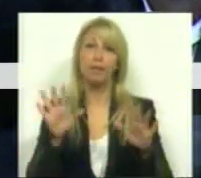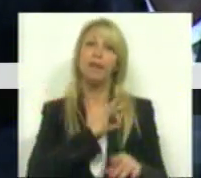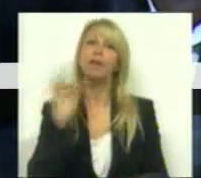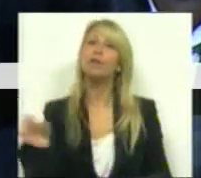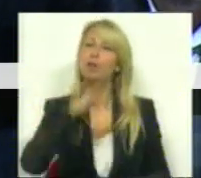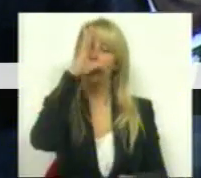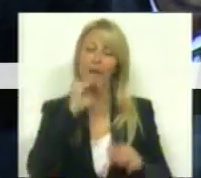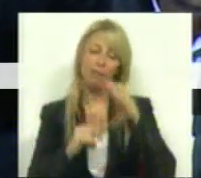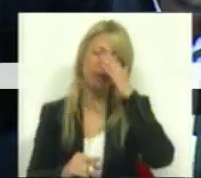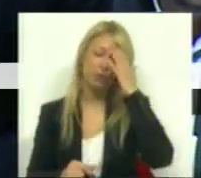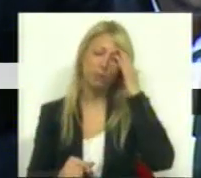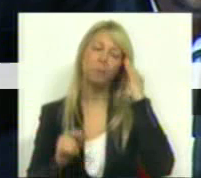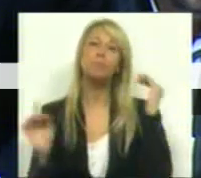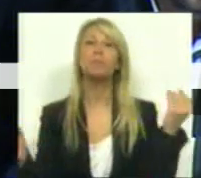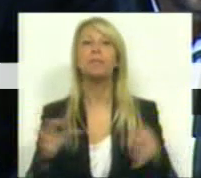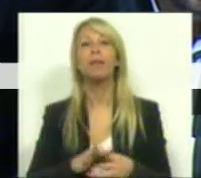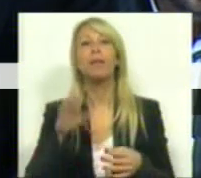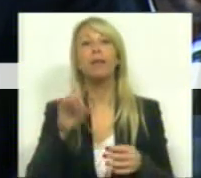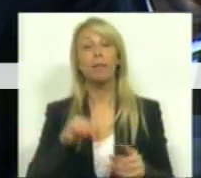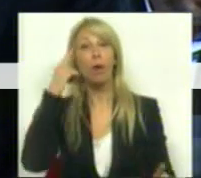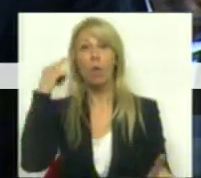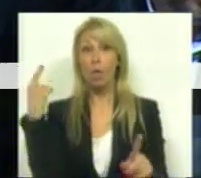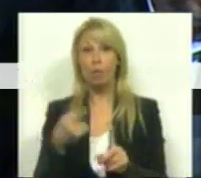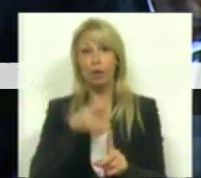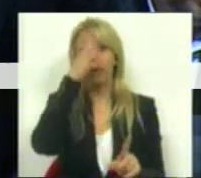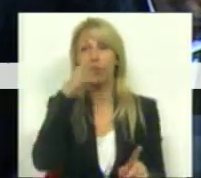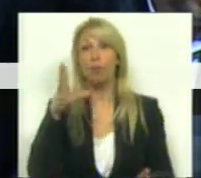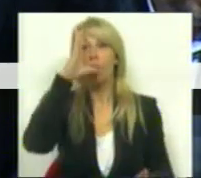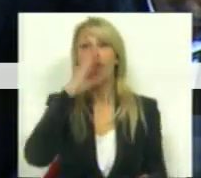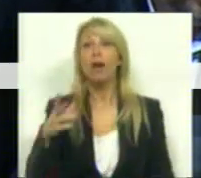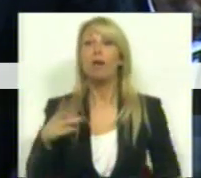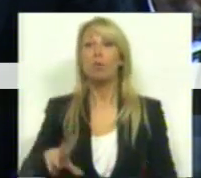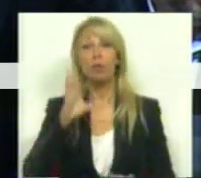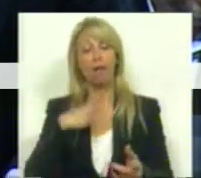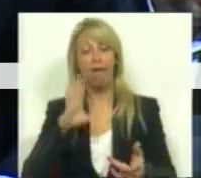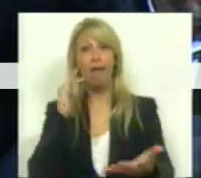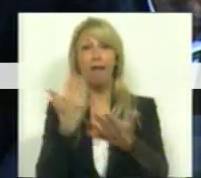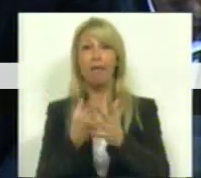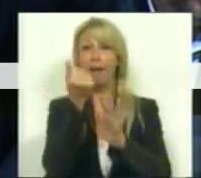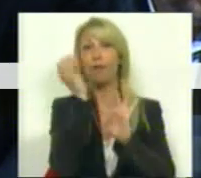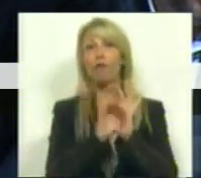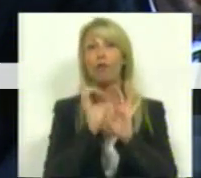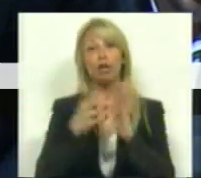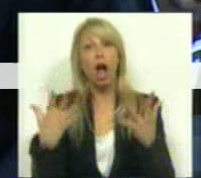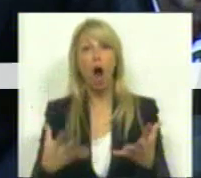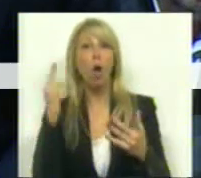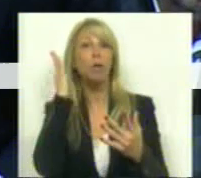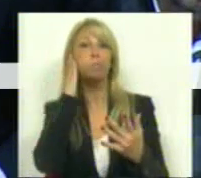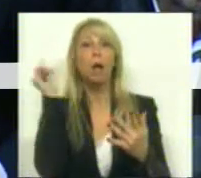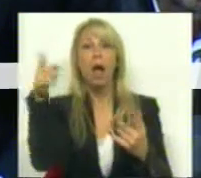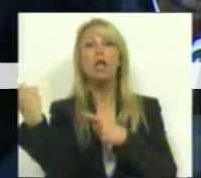Primeiro-Ministro, e isto relaciona-se também com o destino que o governo português quer dar aos fundos que agora estão a ser discutidos na